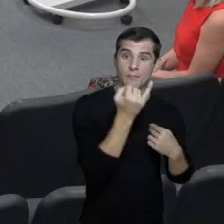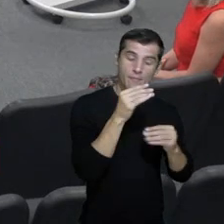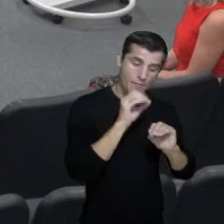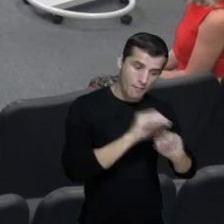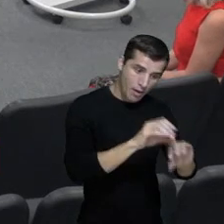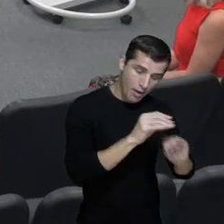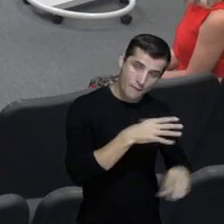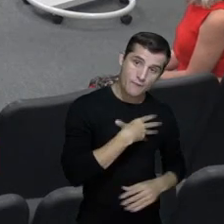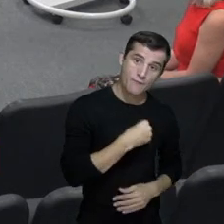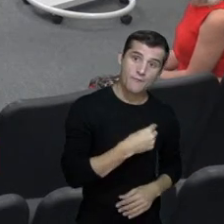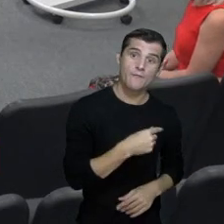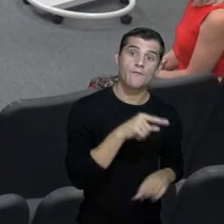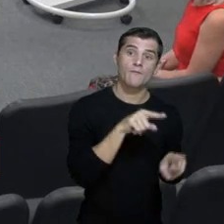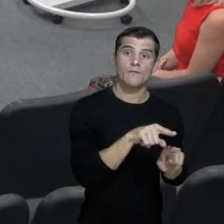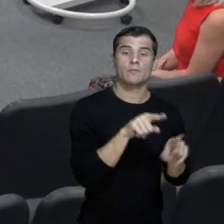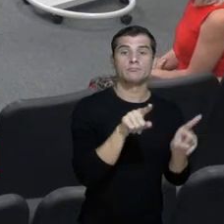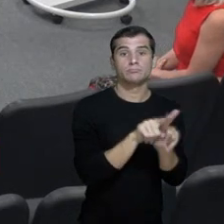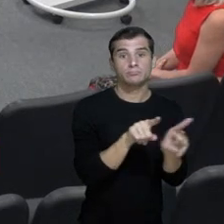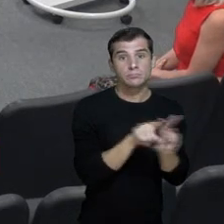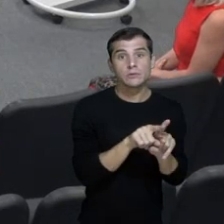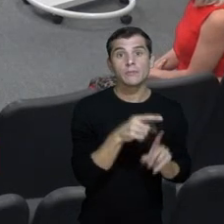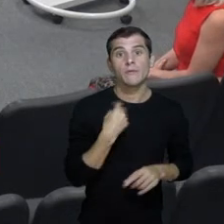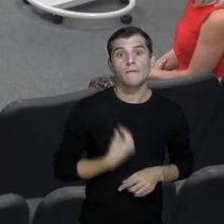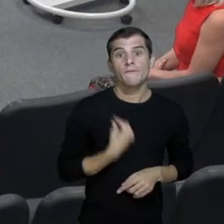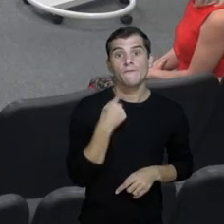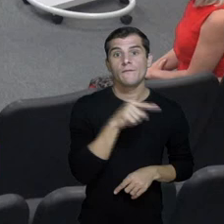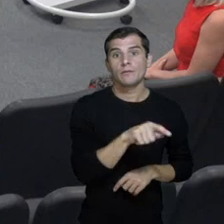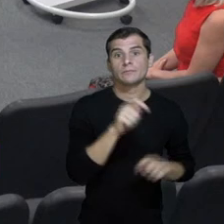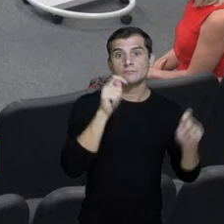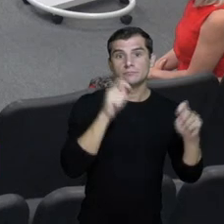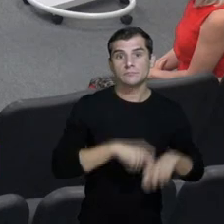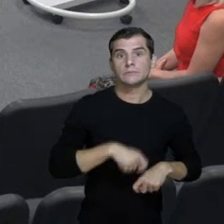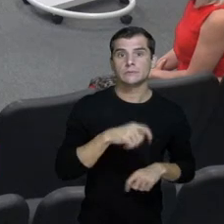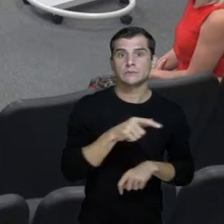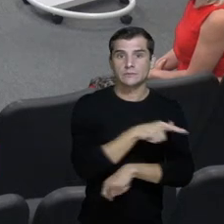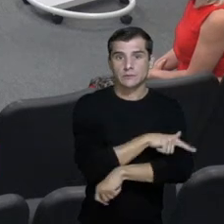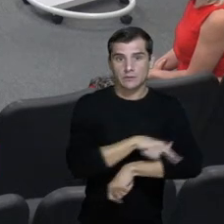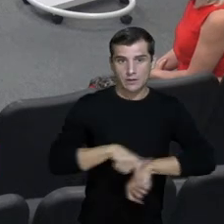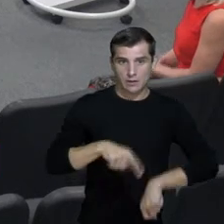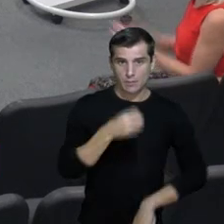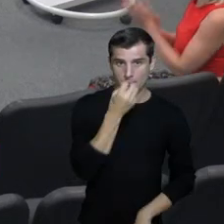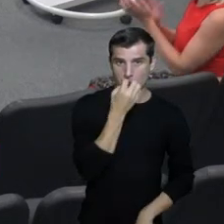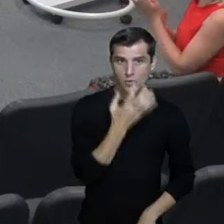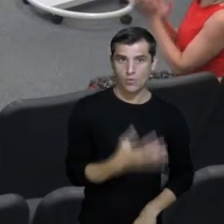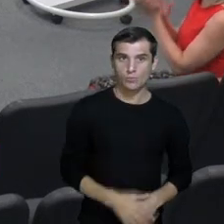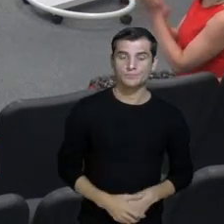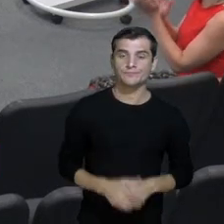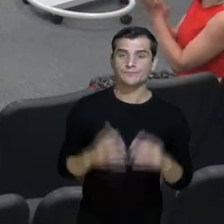e fazer com que eles fossem tenham essa boa educação seria nesse sentido